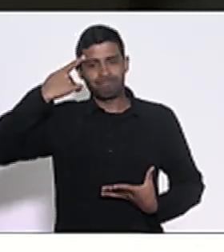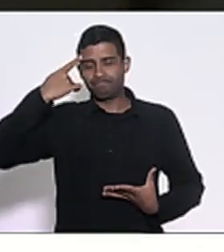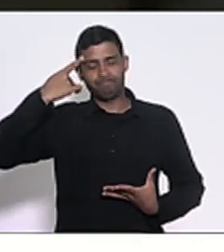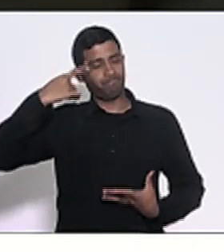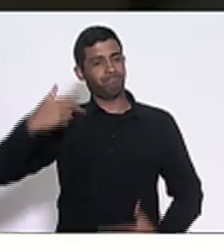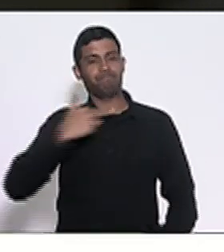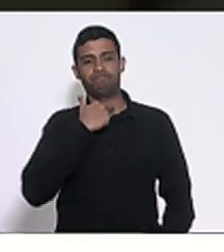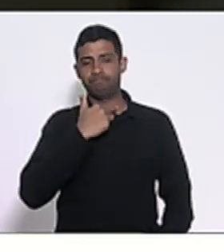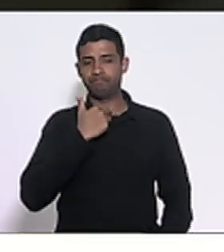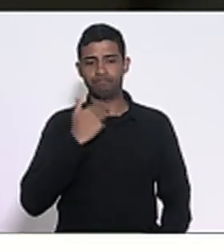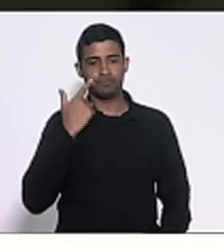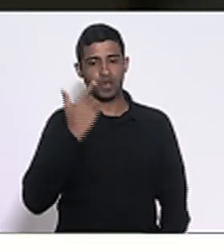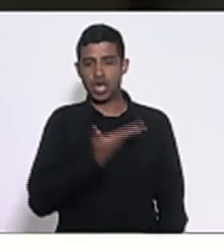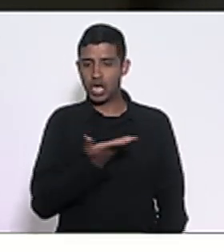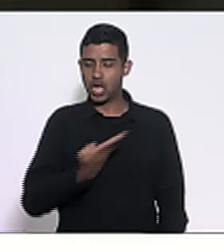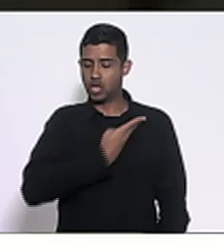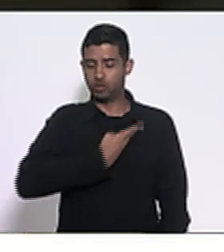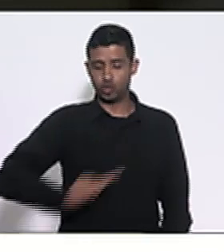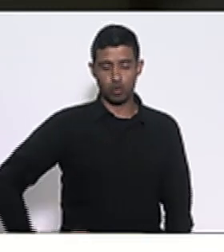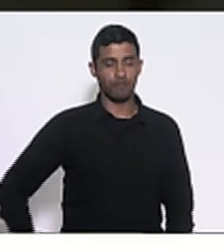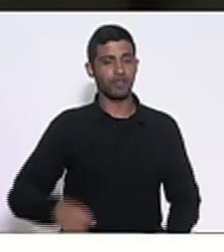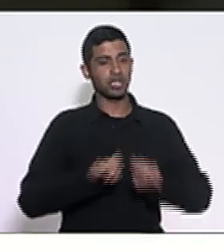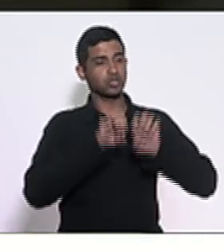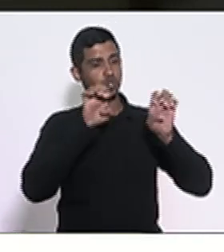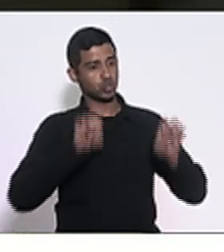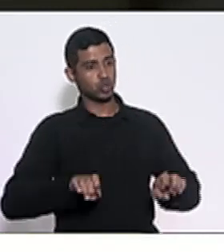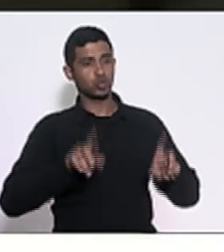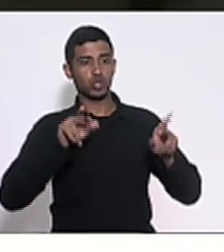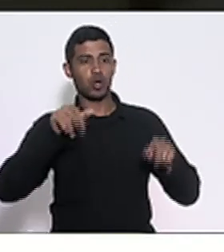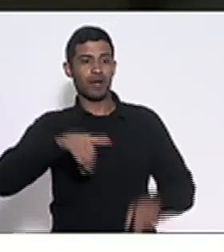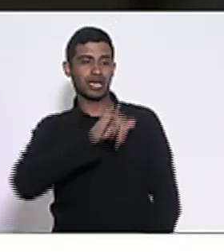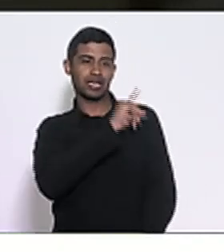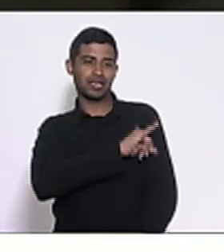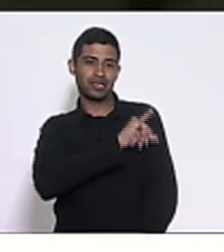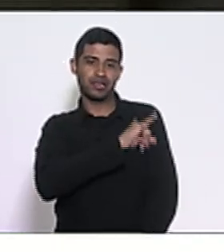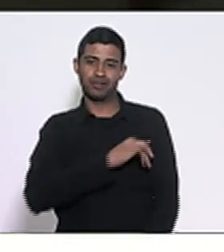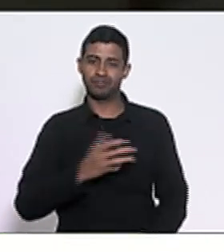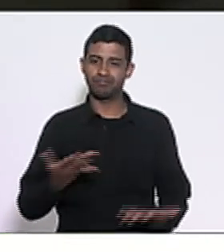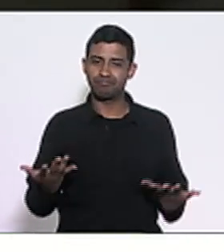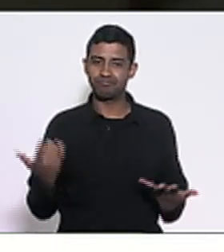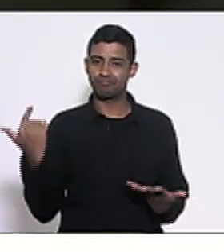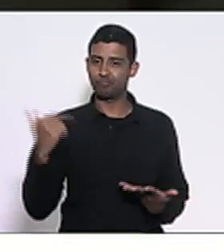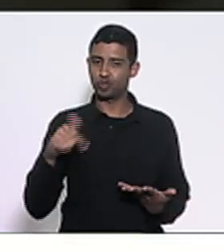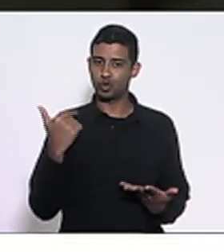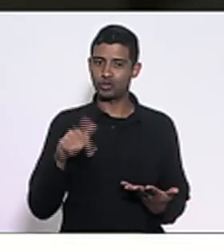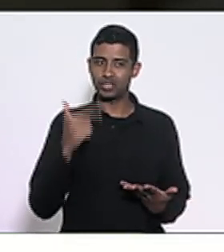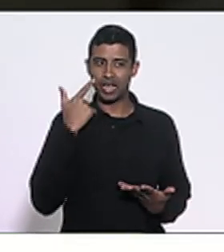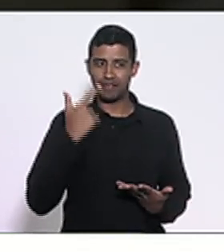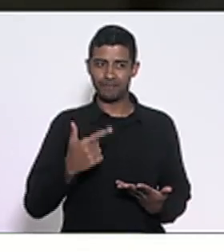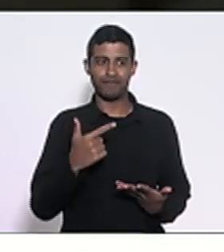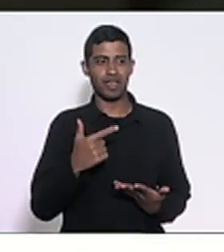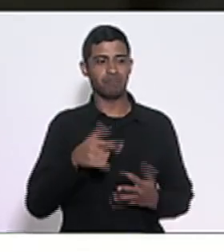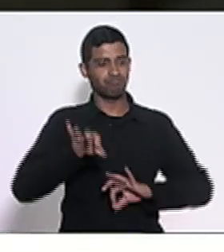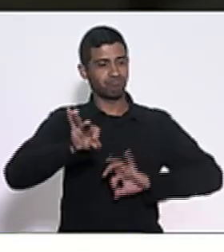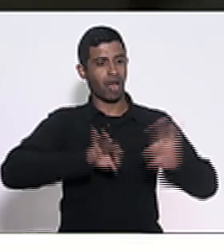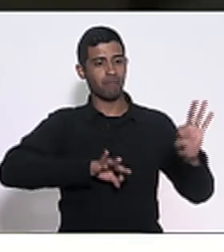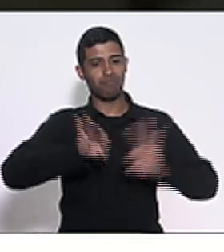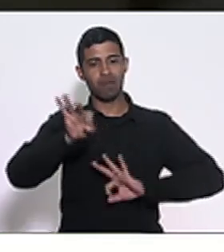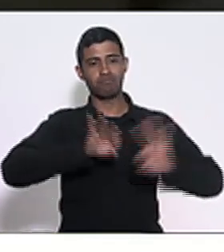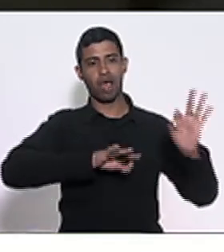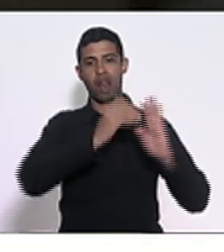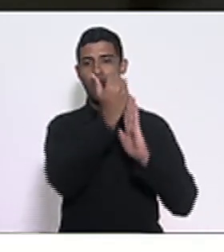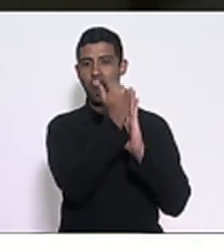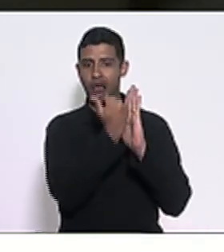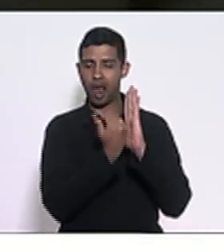governos, estruturas de governança como a do Estado do Rio de Janeiro não tenham uma musculatura considerável